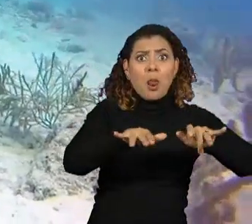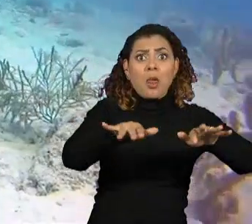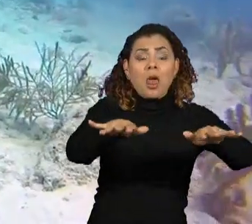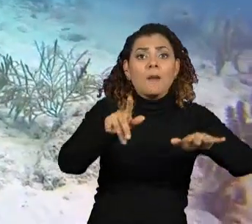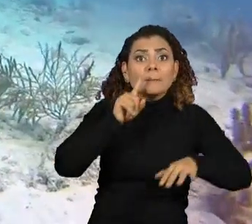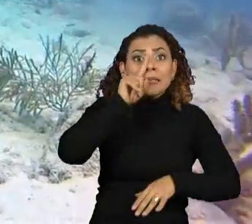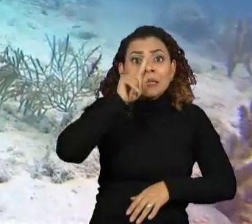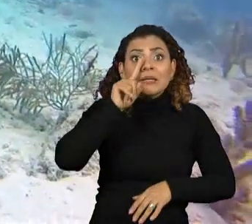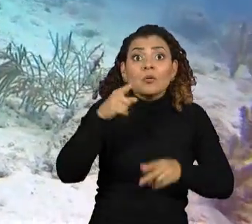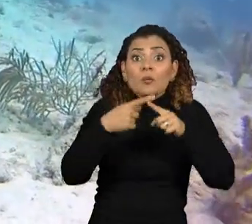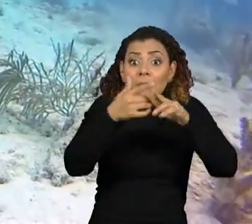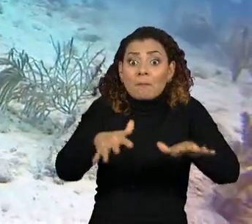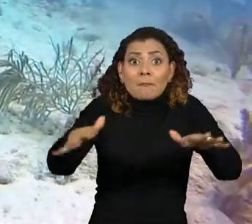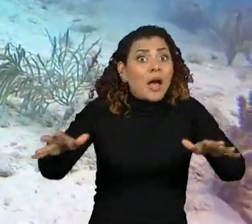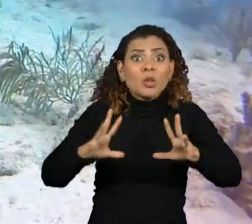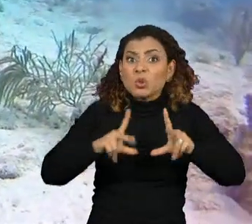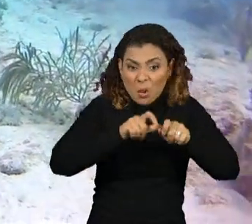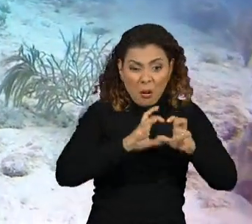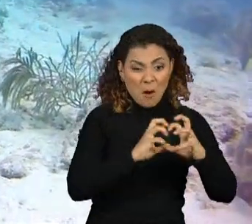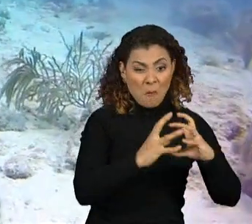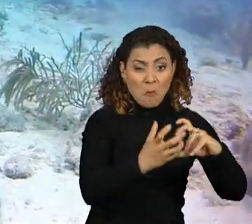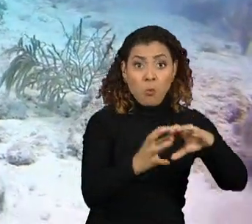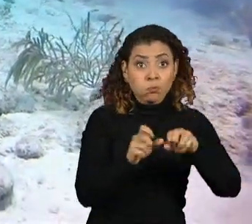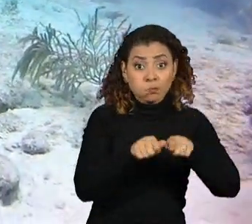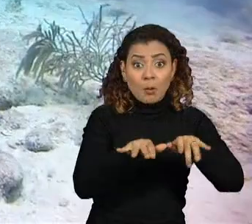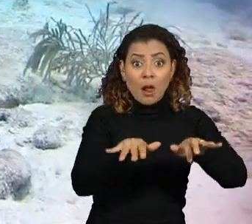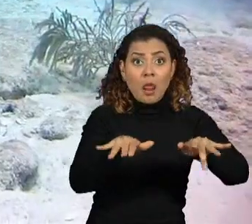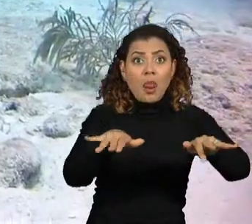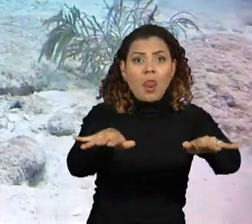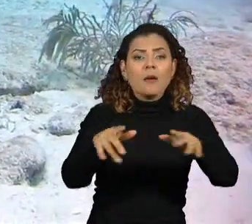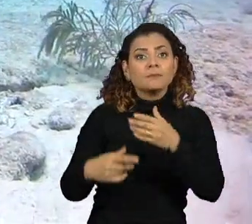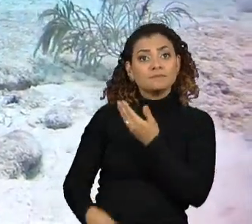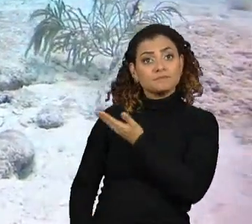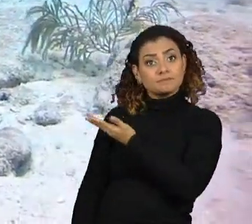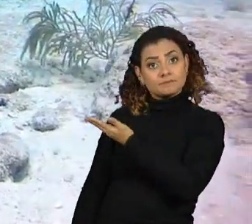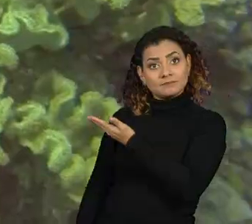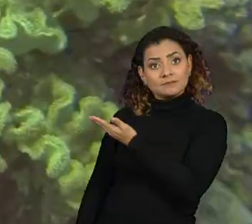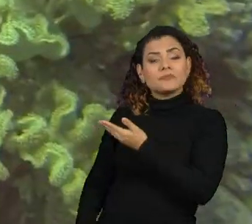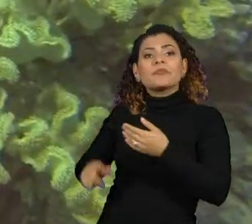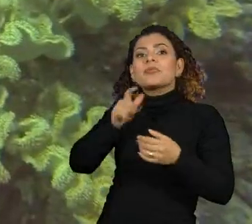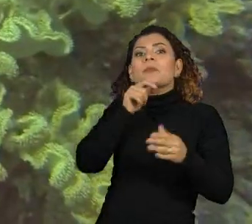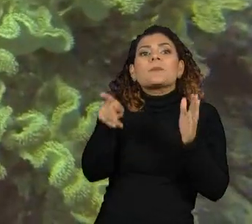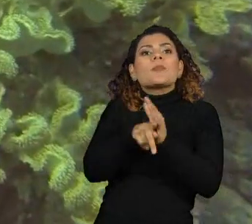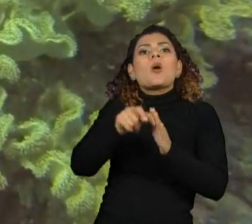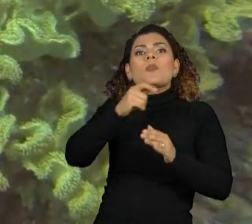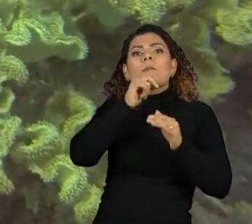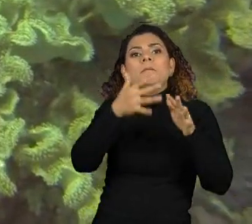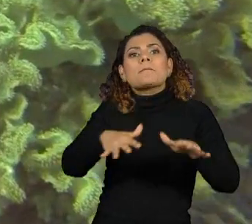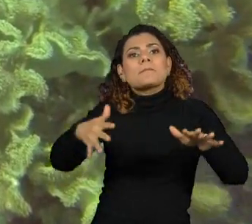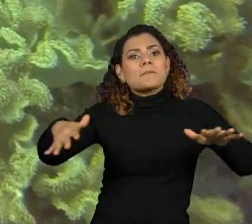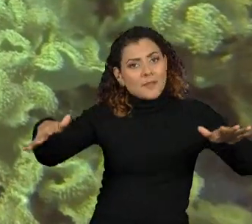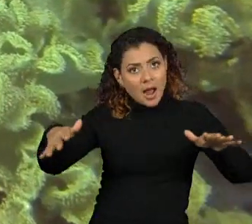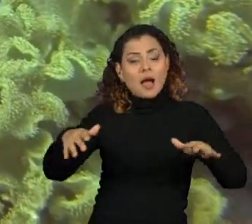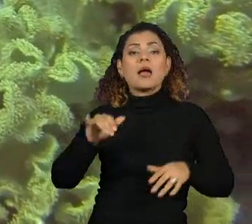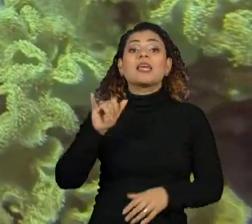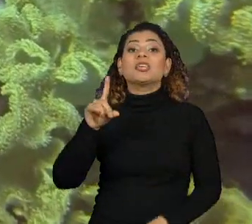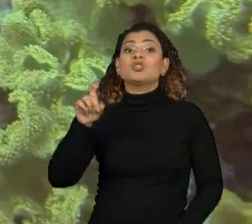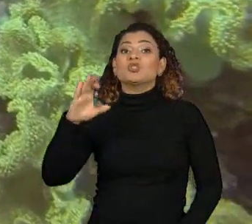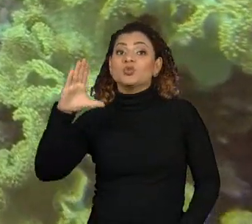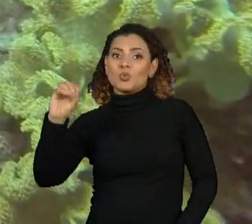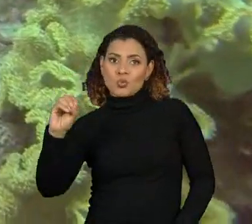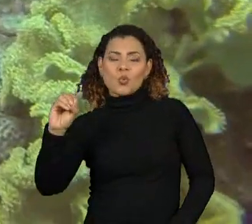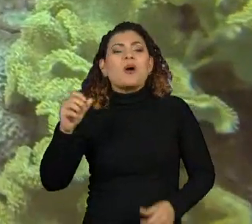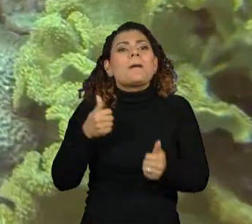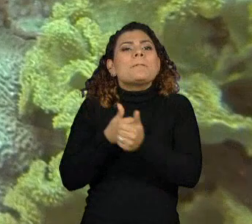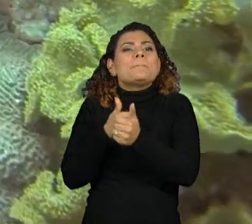perigo. Ele é nativo do Indo-Pacífico, região que compreende parte do Oceano Índico, acima das